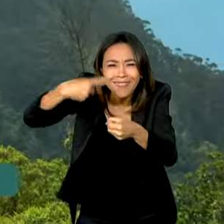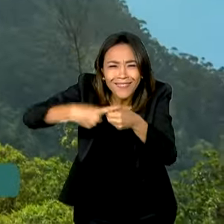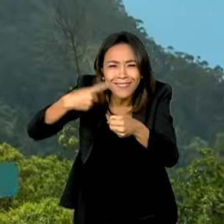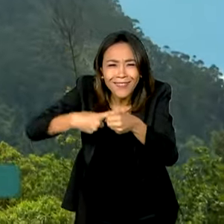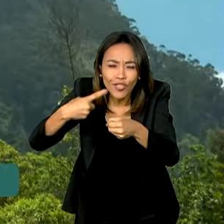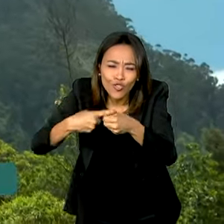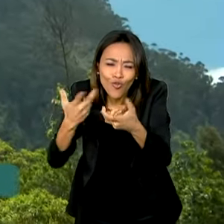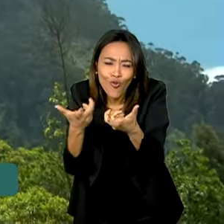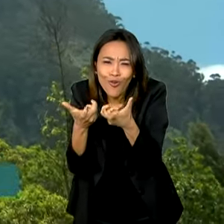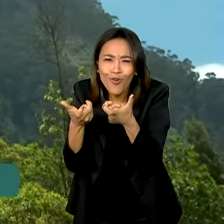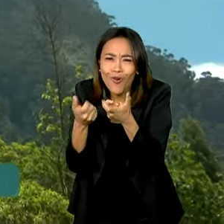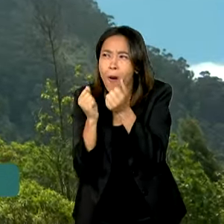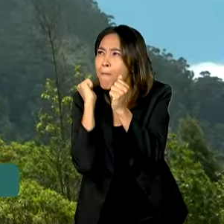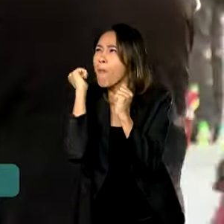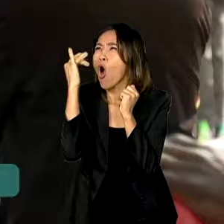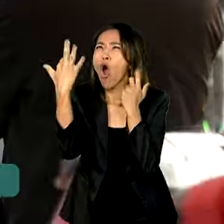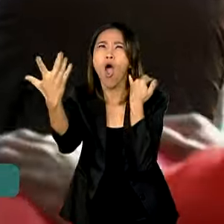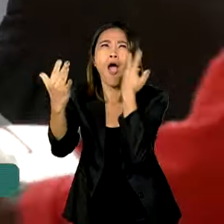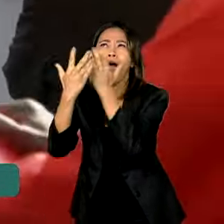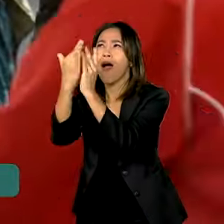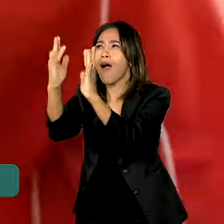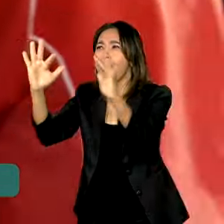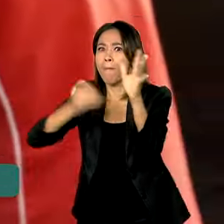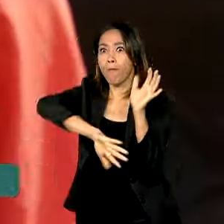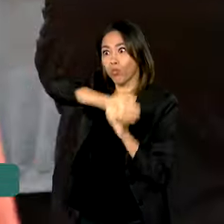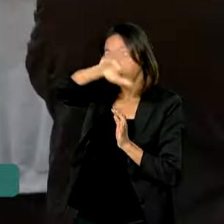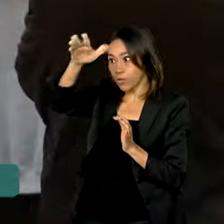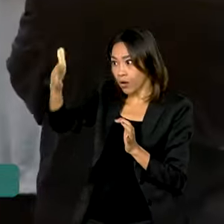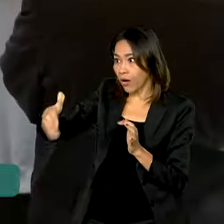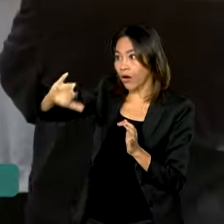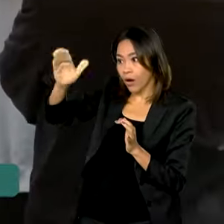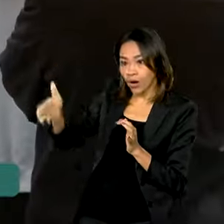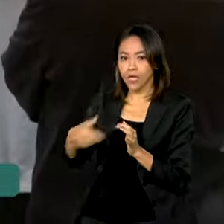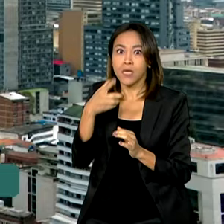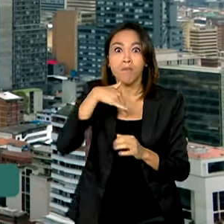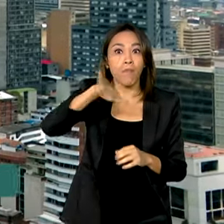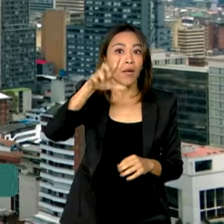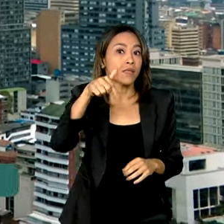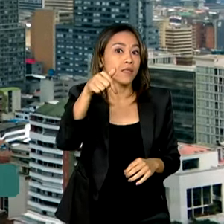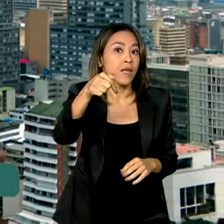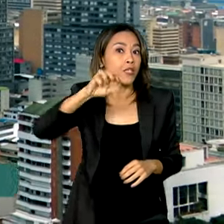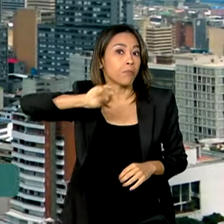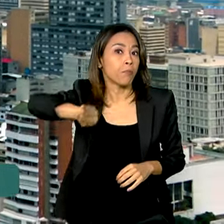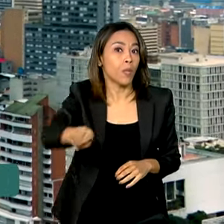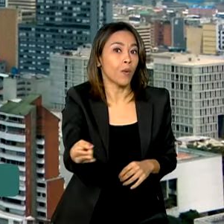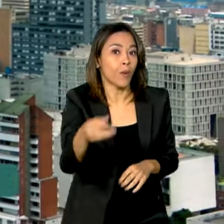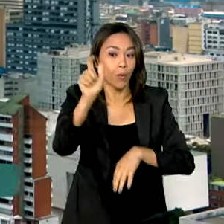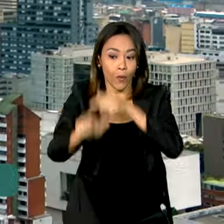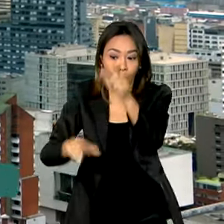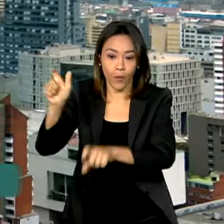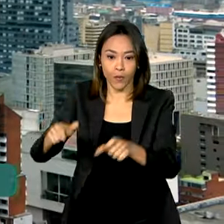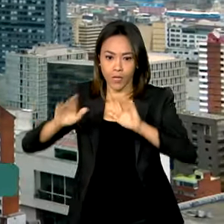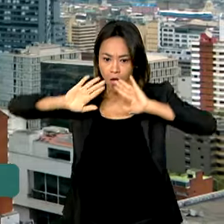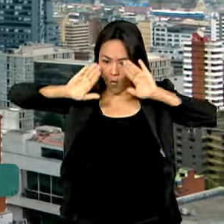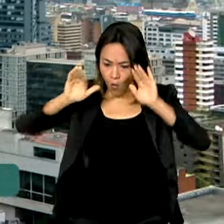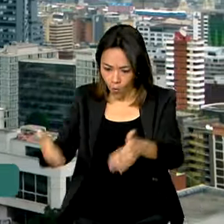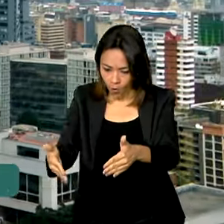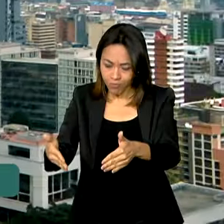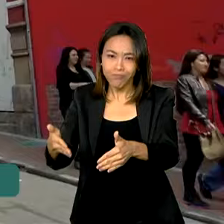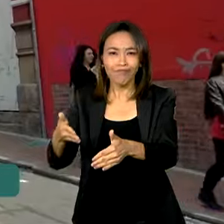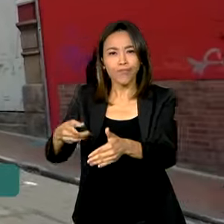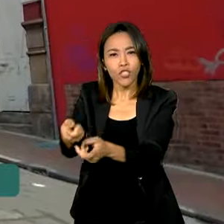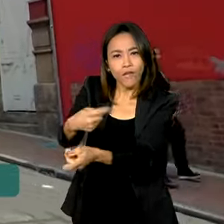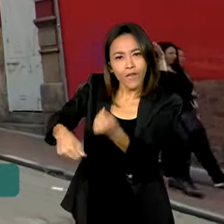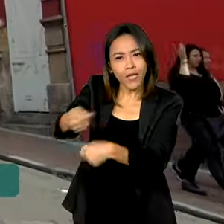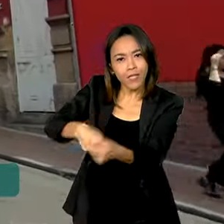cercada de natureza e montanhas. Com mais de 7 milhões de habitantes, é o centro econômico e financeiro do país.